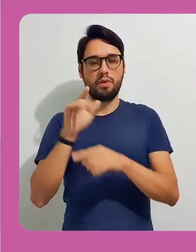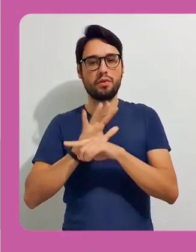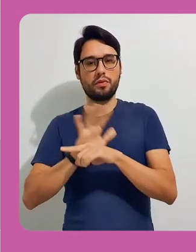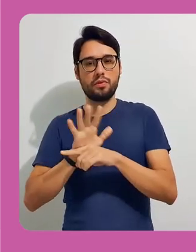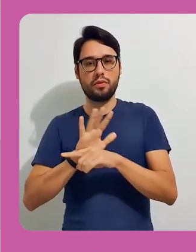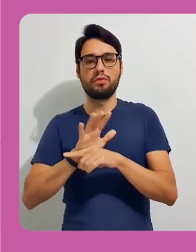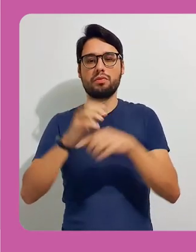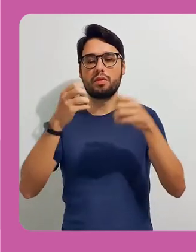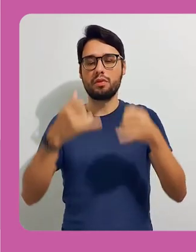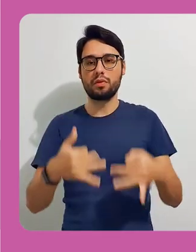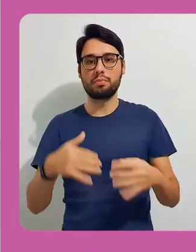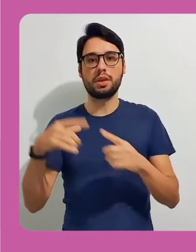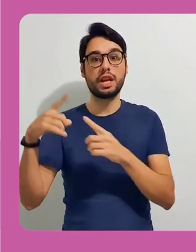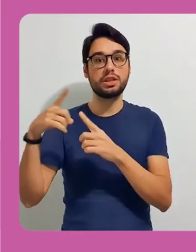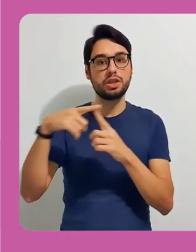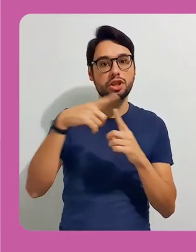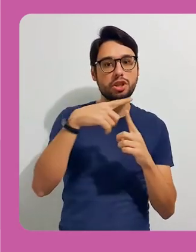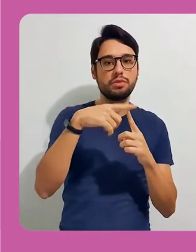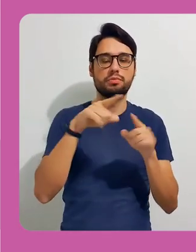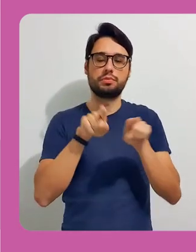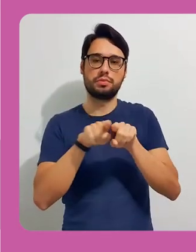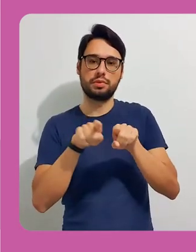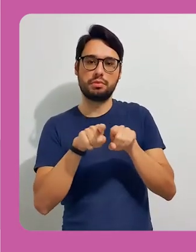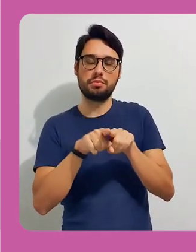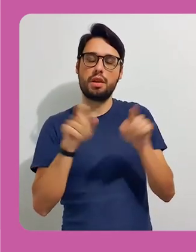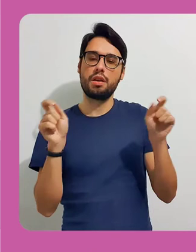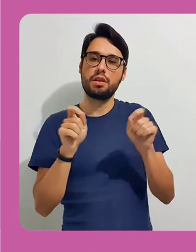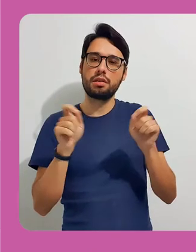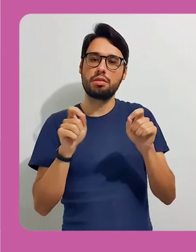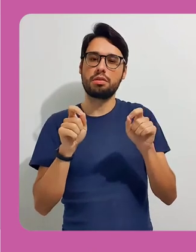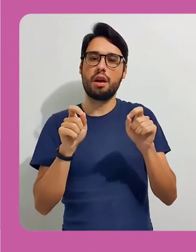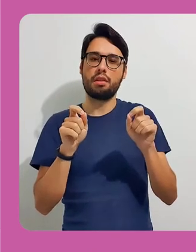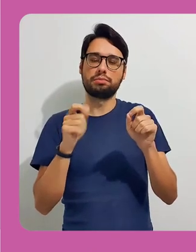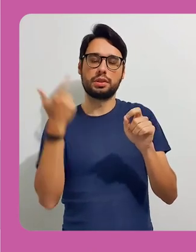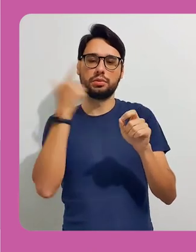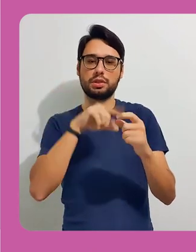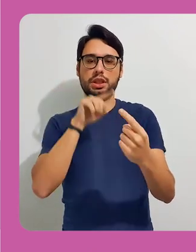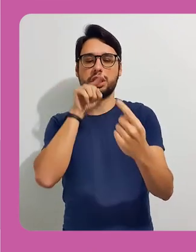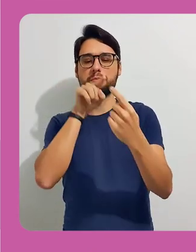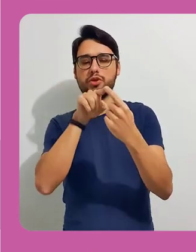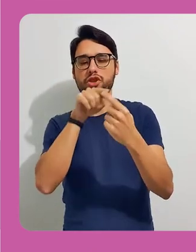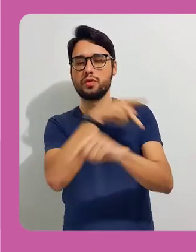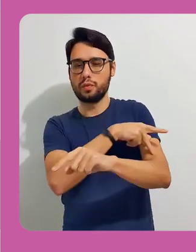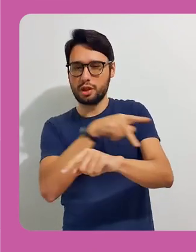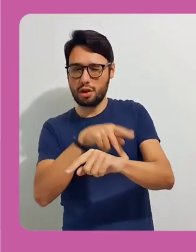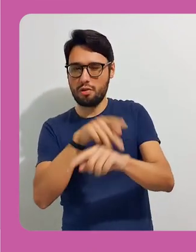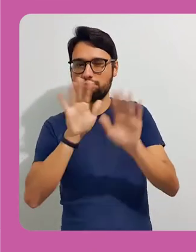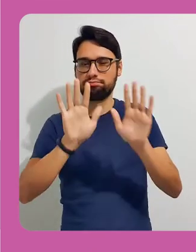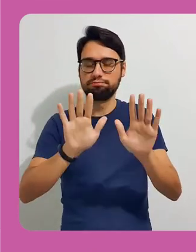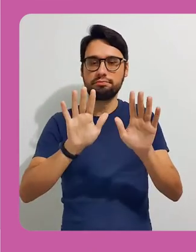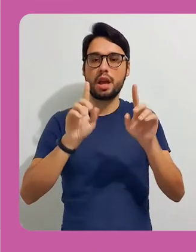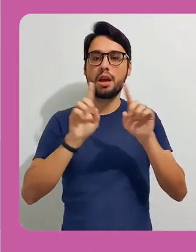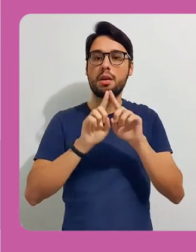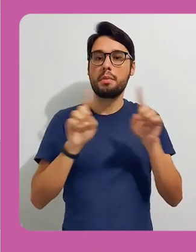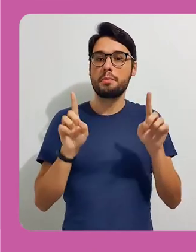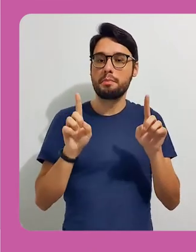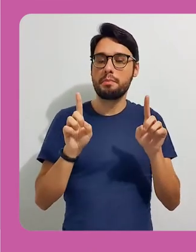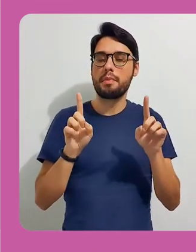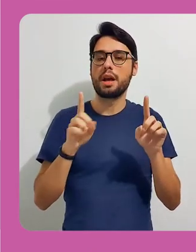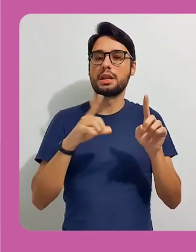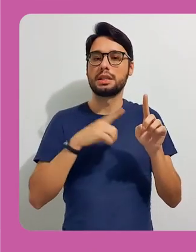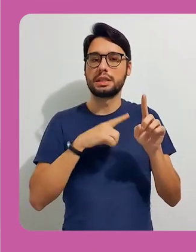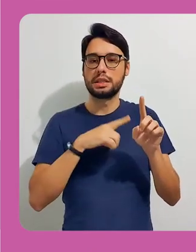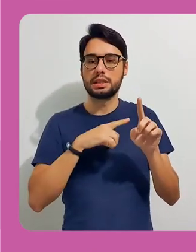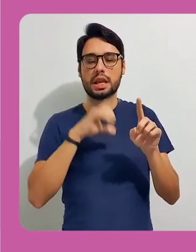envio essa aqui é uma parte também muito importante tá muito importante no próximo vídeo eu vou falar de alguns tipos de